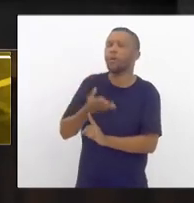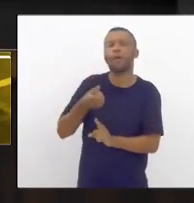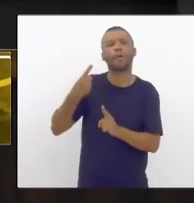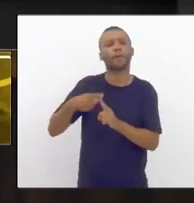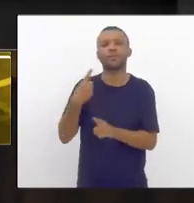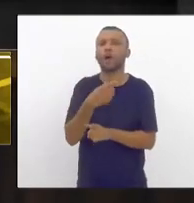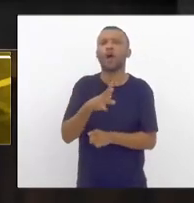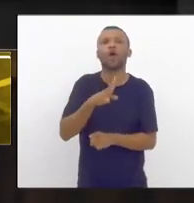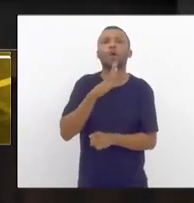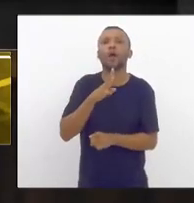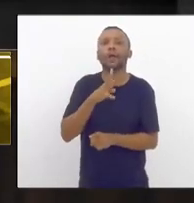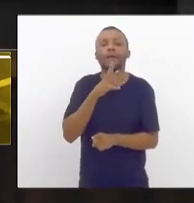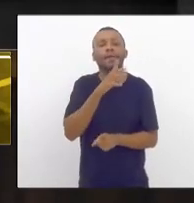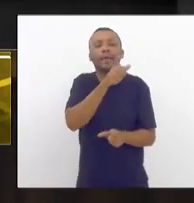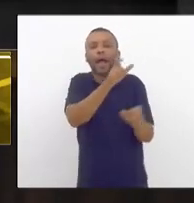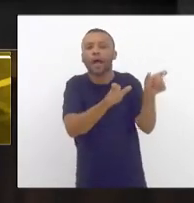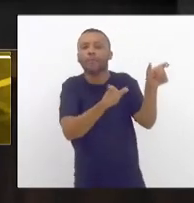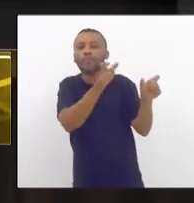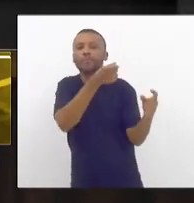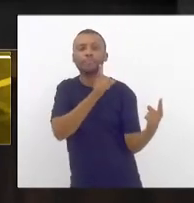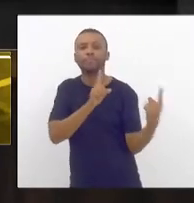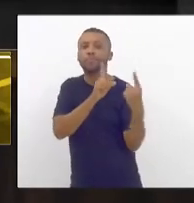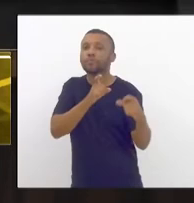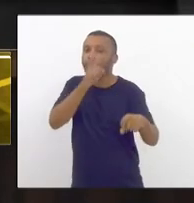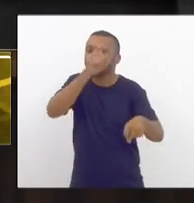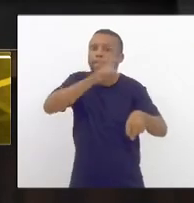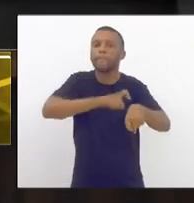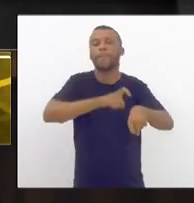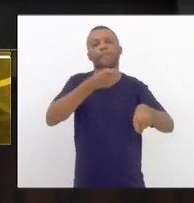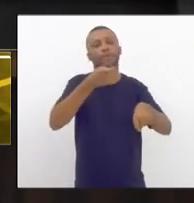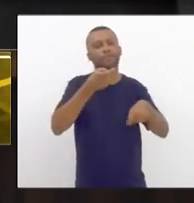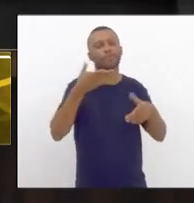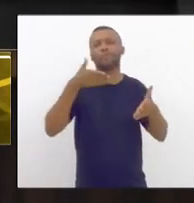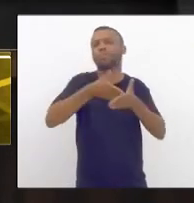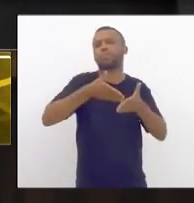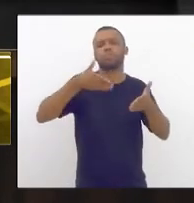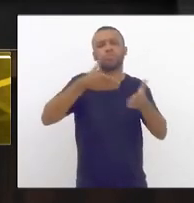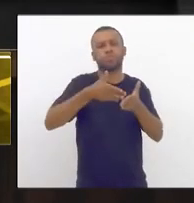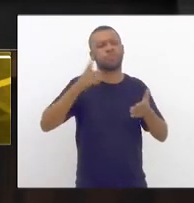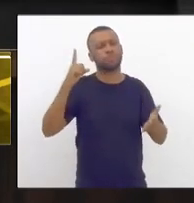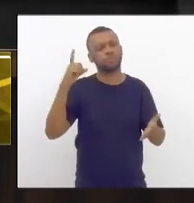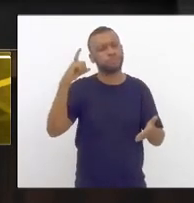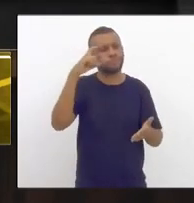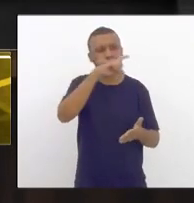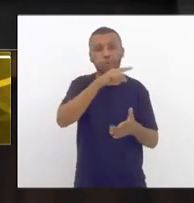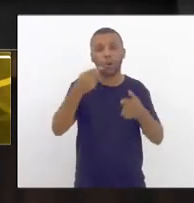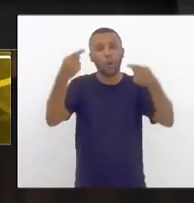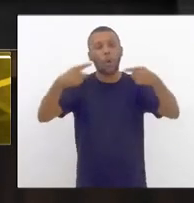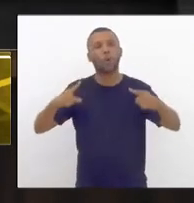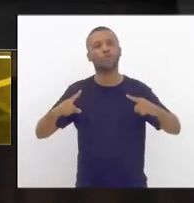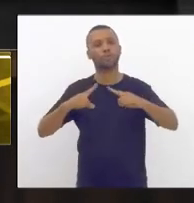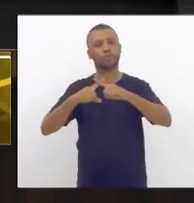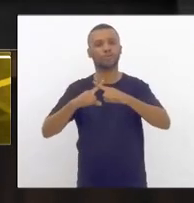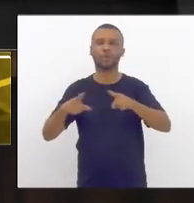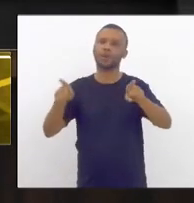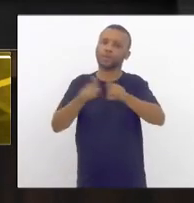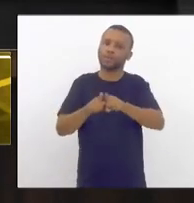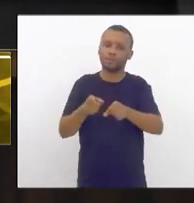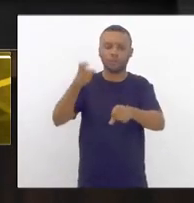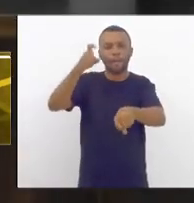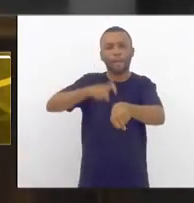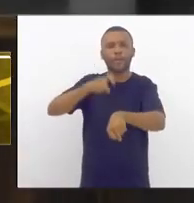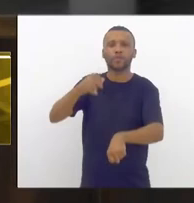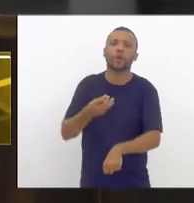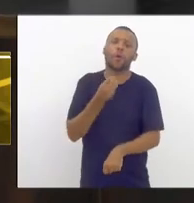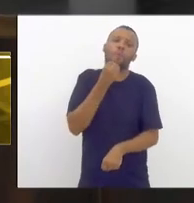as pessoas exatamente nos momentos das dificuldades porque a dificuldade o desafio pode ser também um momento de oportunidade